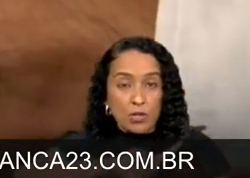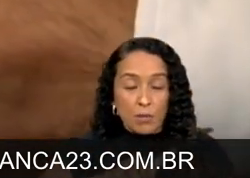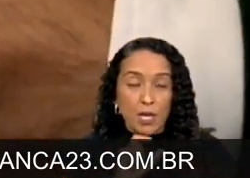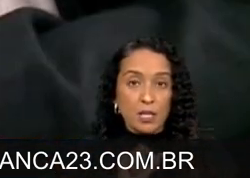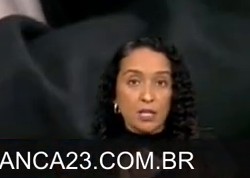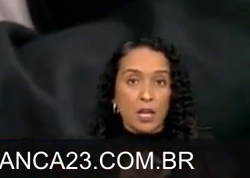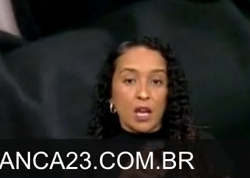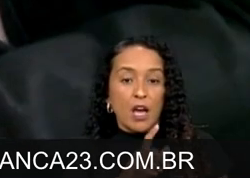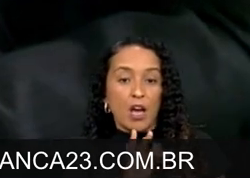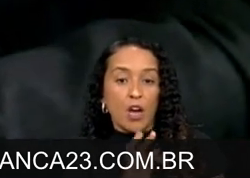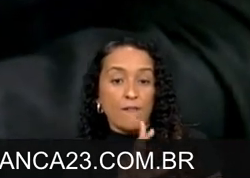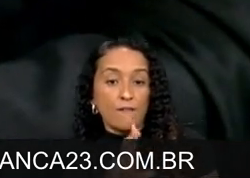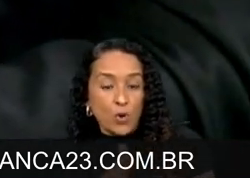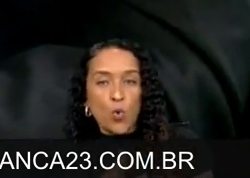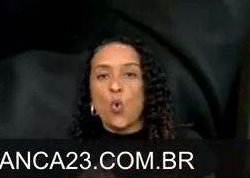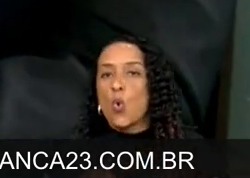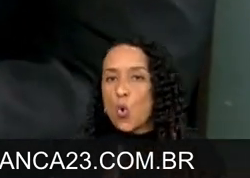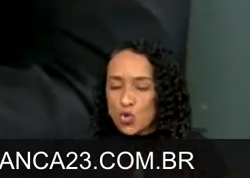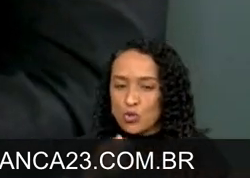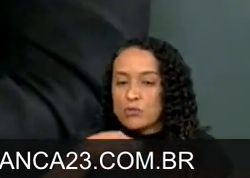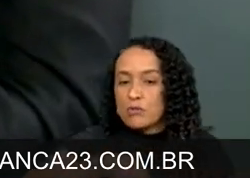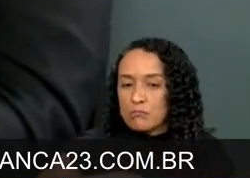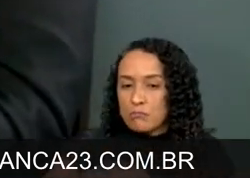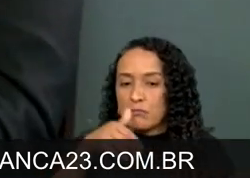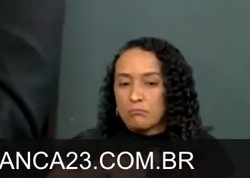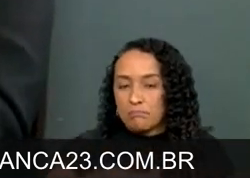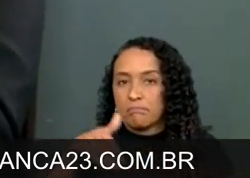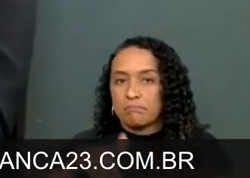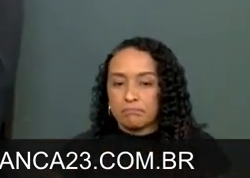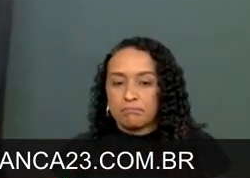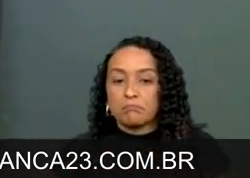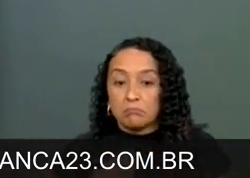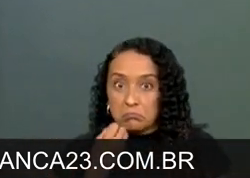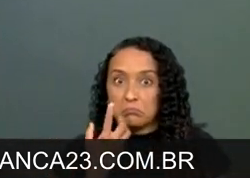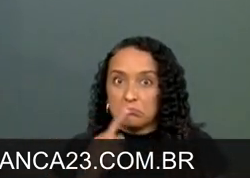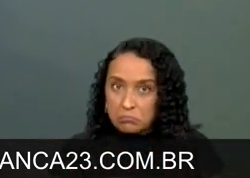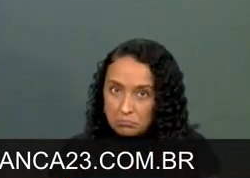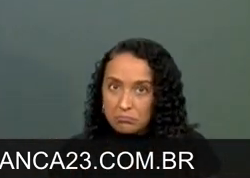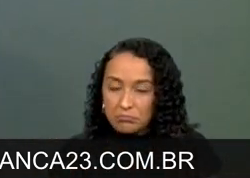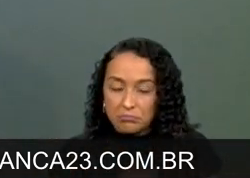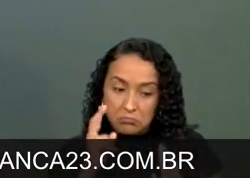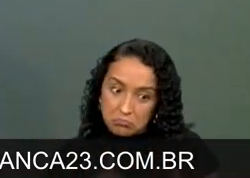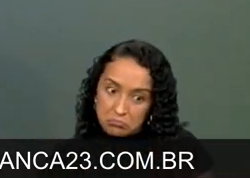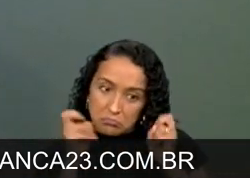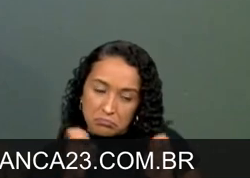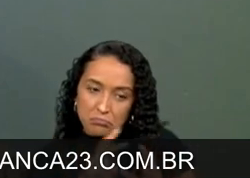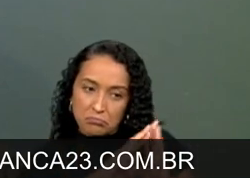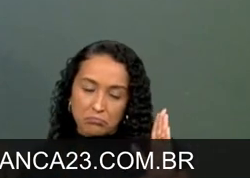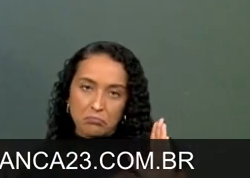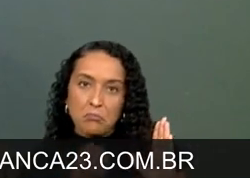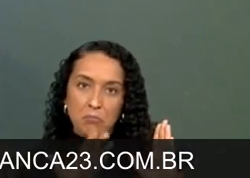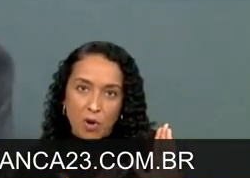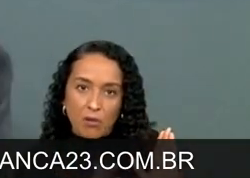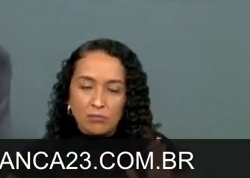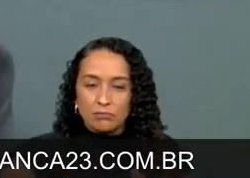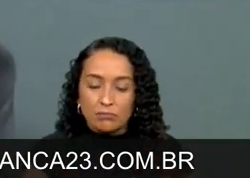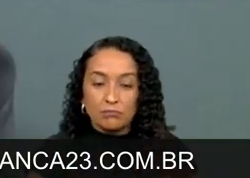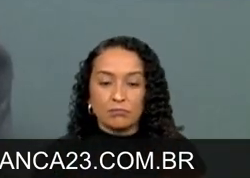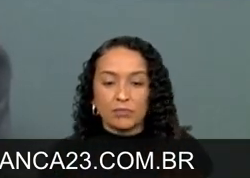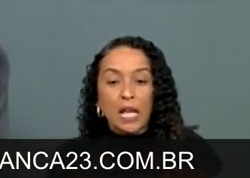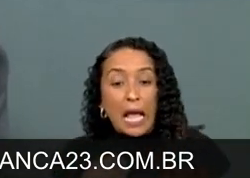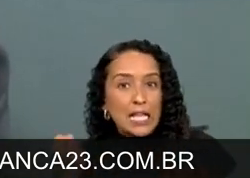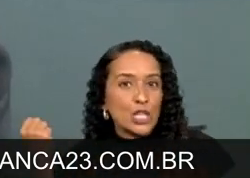Fluminense. Continua apostando e o saldo tem sido positivo. Ele vê com bons olhos a regulamentação desse mercado. Traz